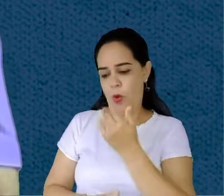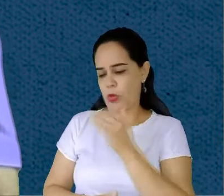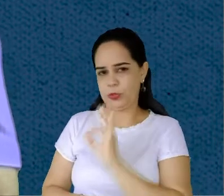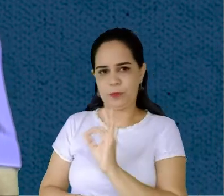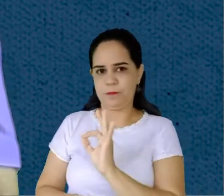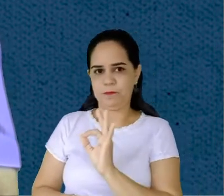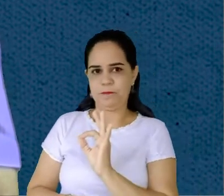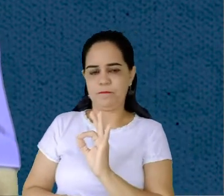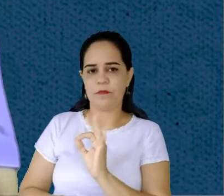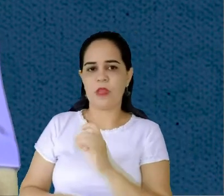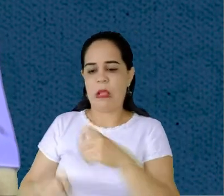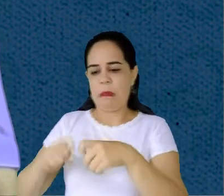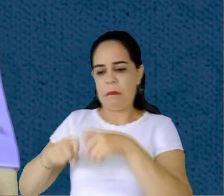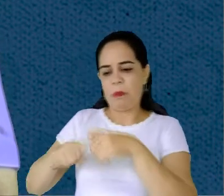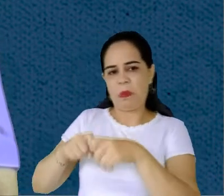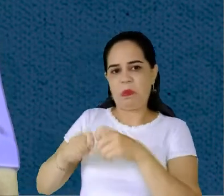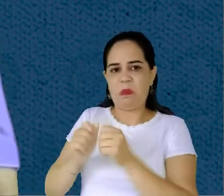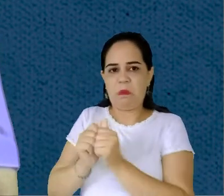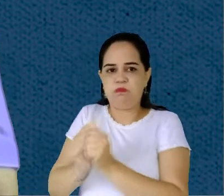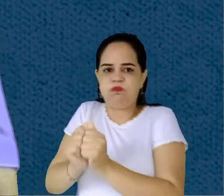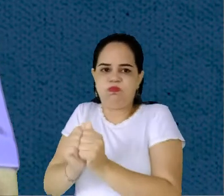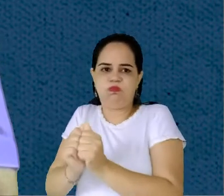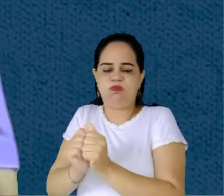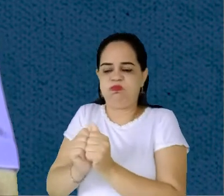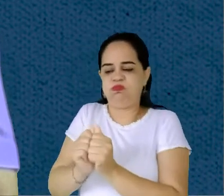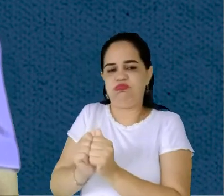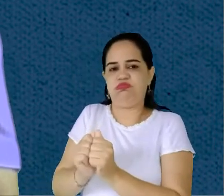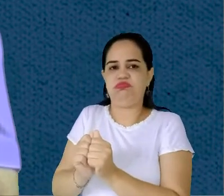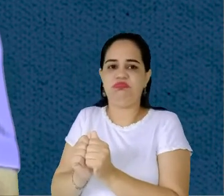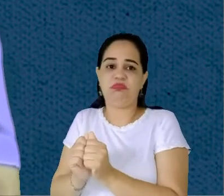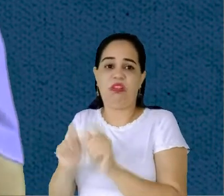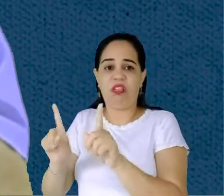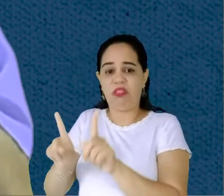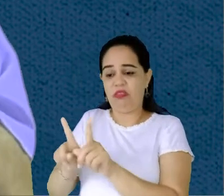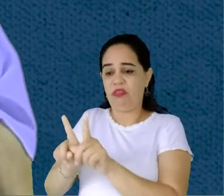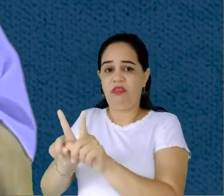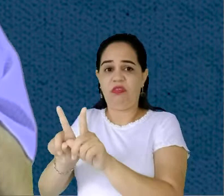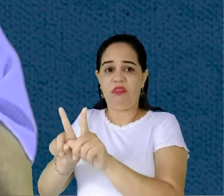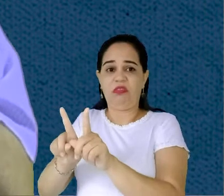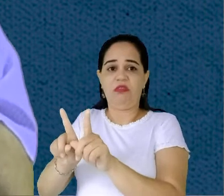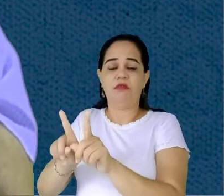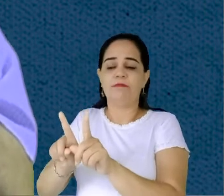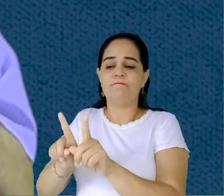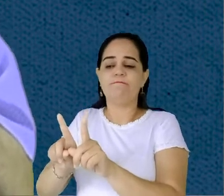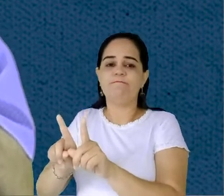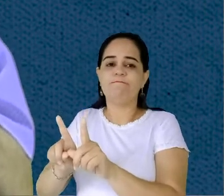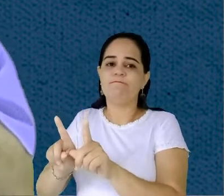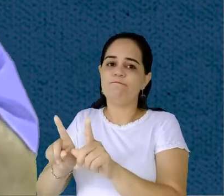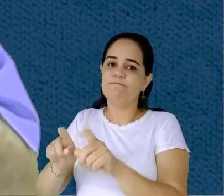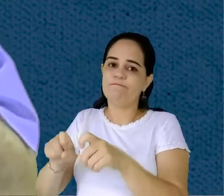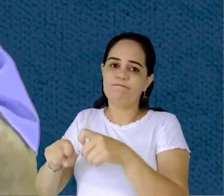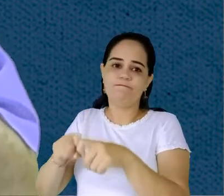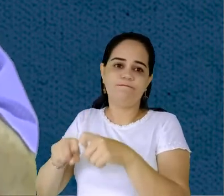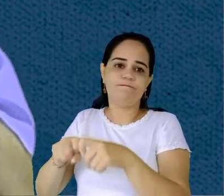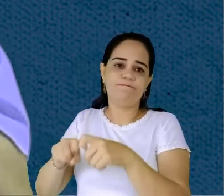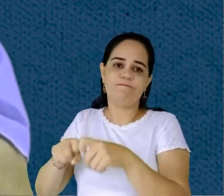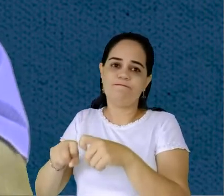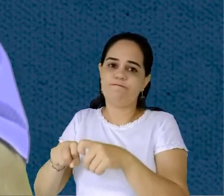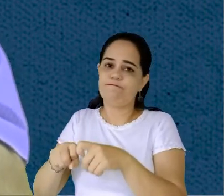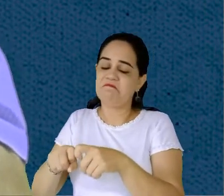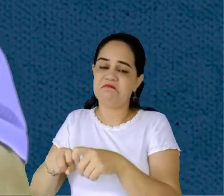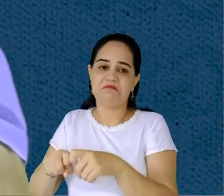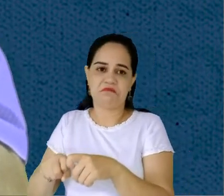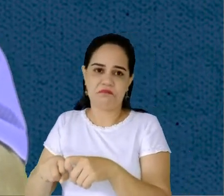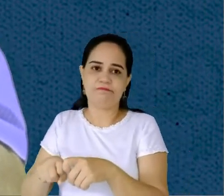pagãos, tá? Que não contraíssem uniões ilegítimas, matrimônio de qualquer jeito. Eu acho